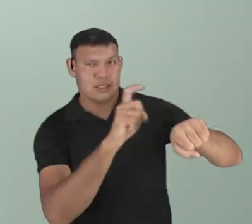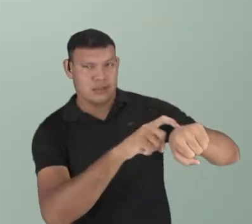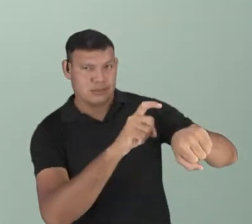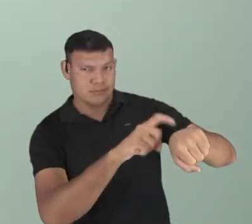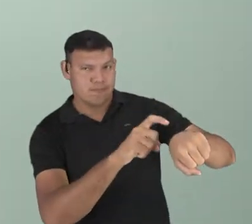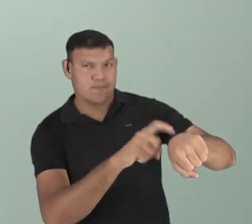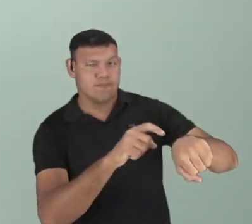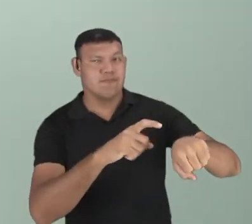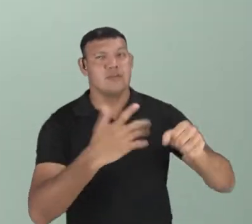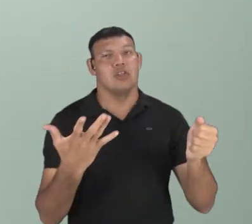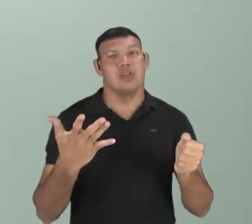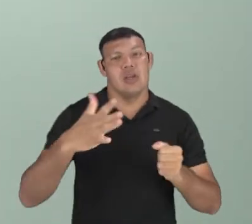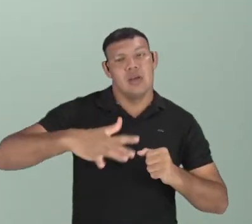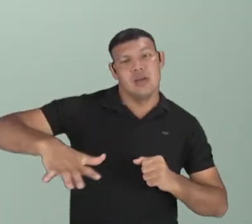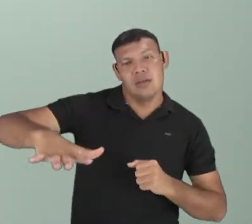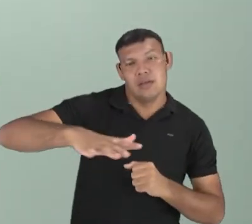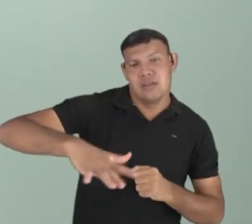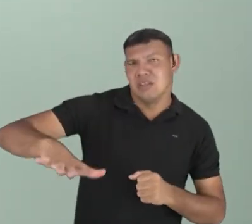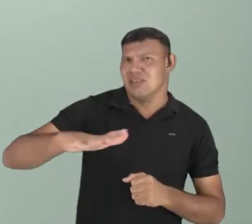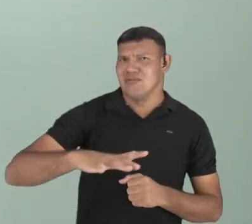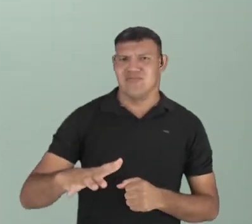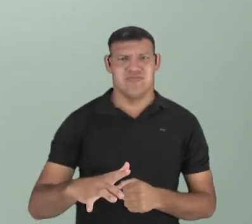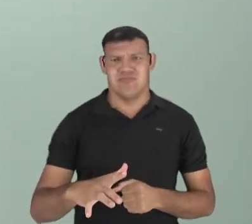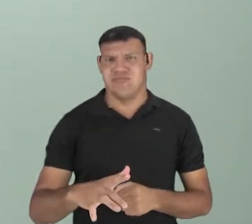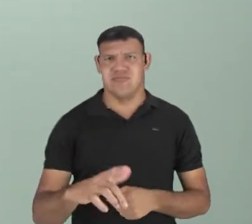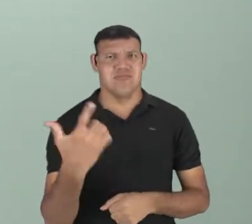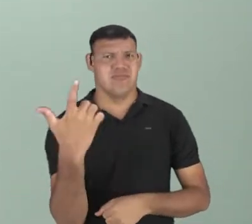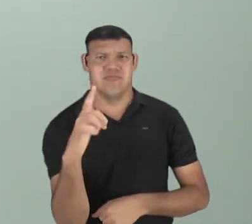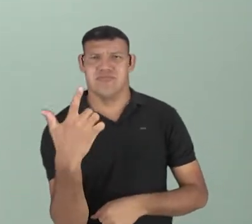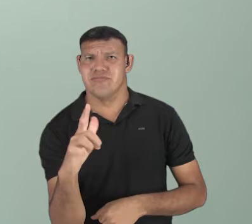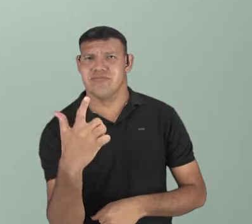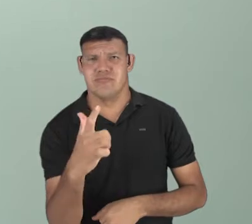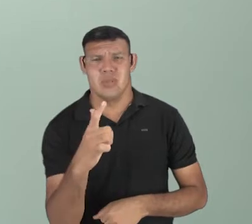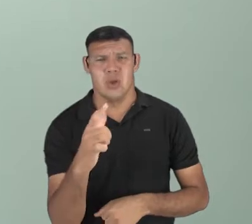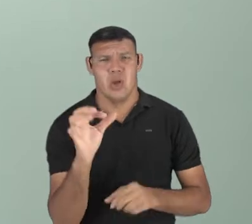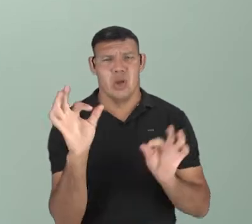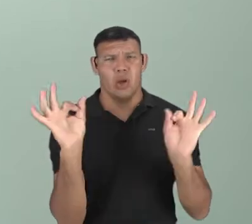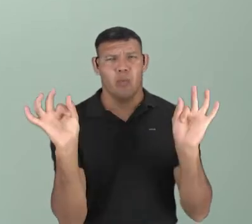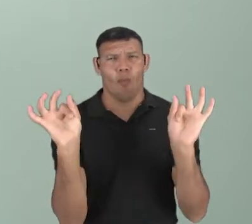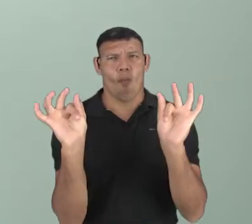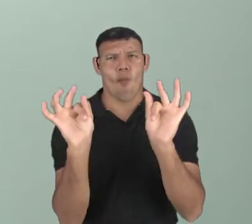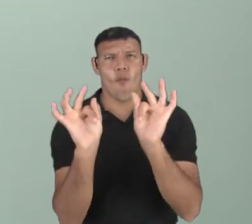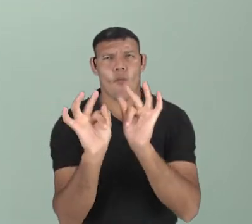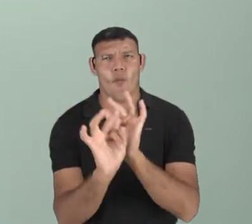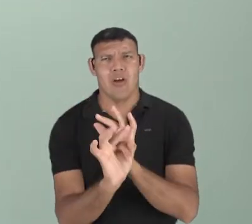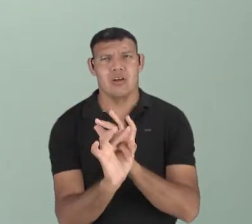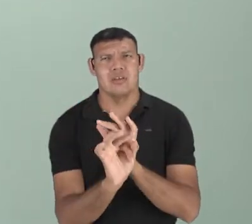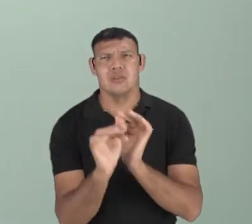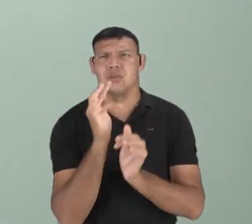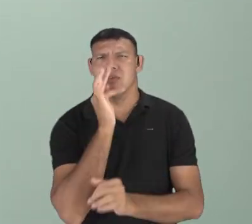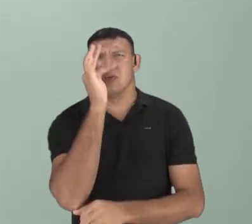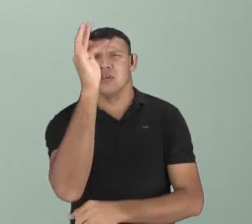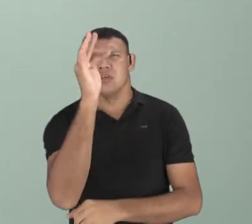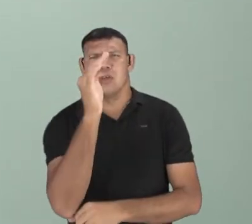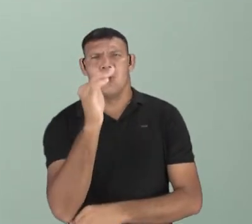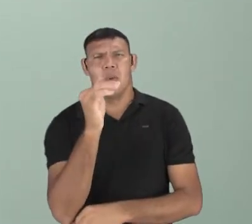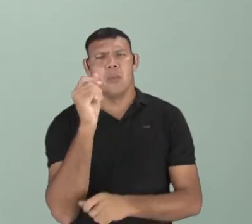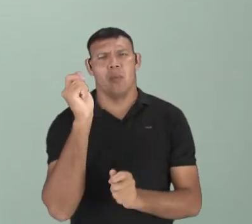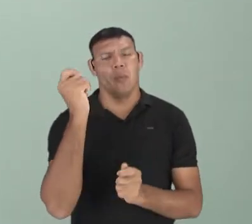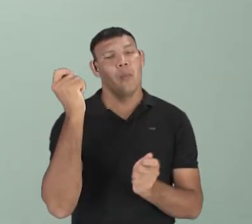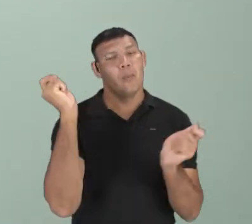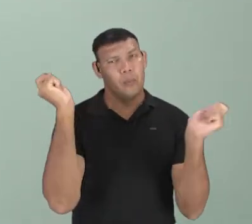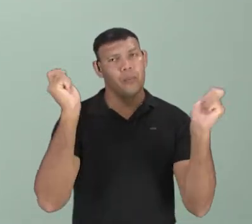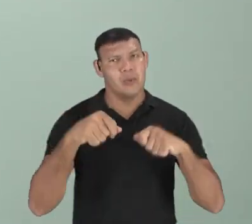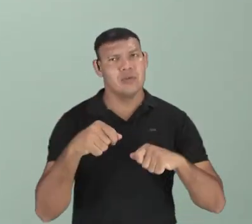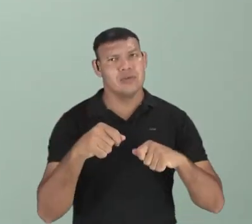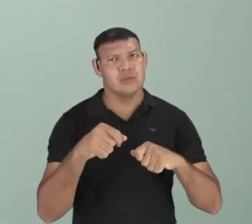universo subatômico. Então é possível no futuro haver um teletransporte humano. Por exemplo, eu estou aqui em Rio Branco, no